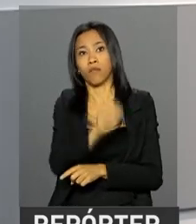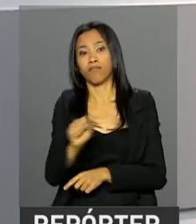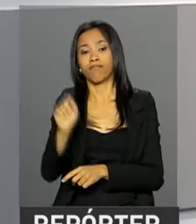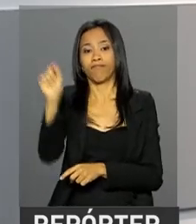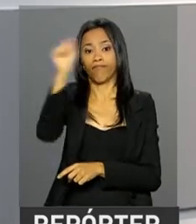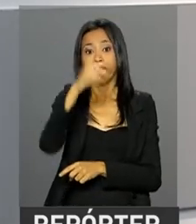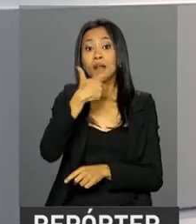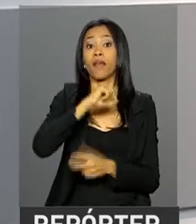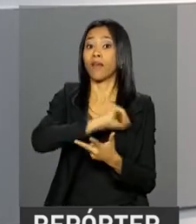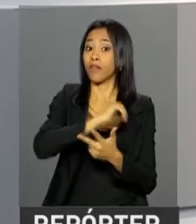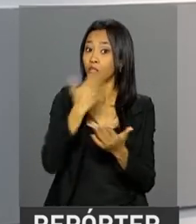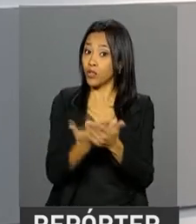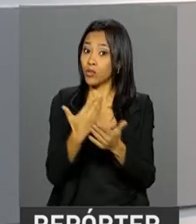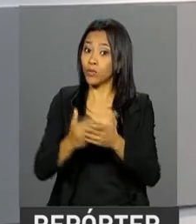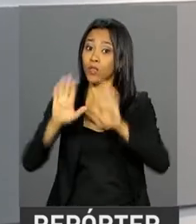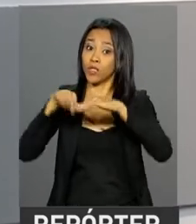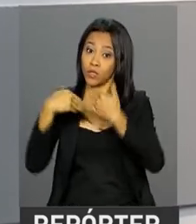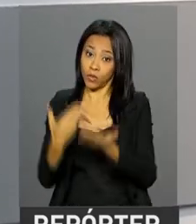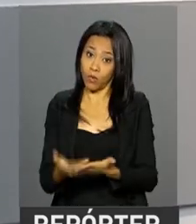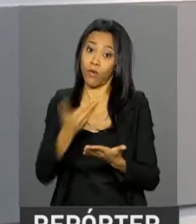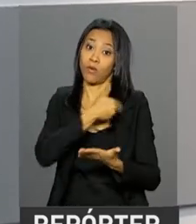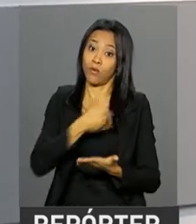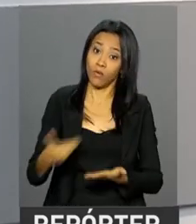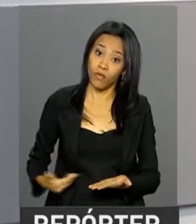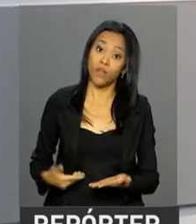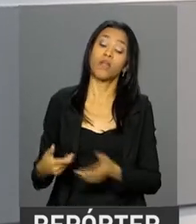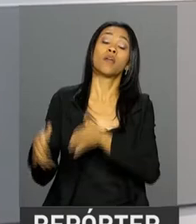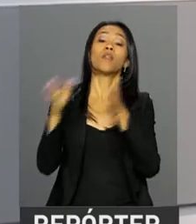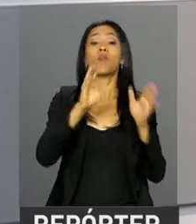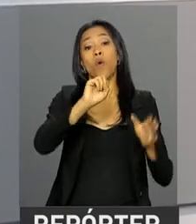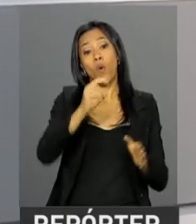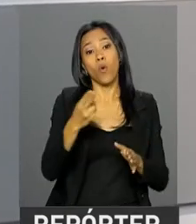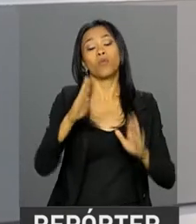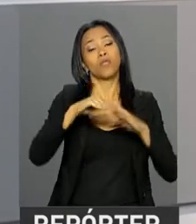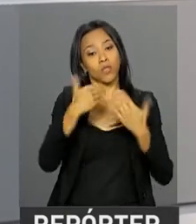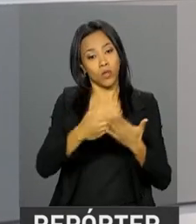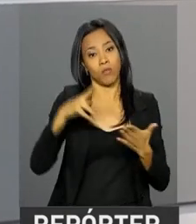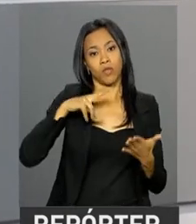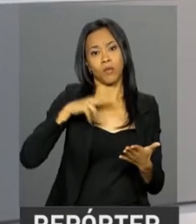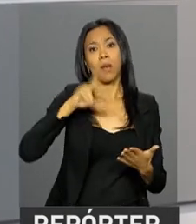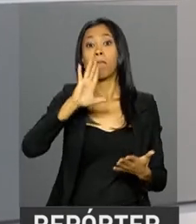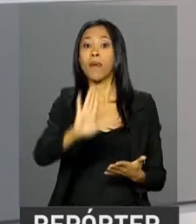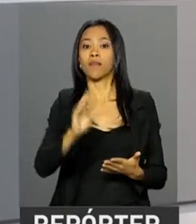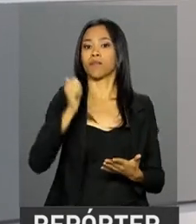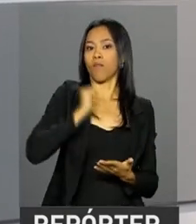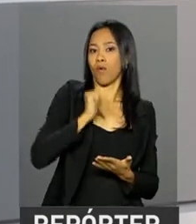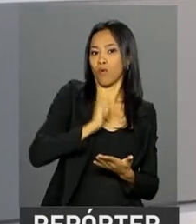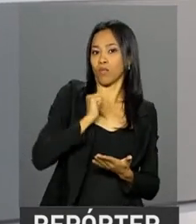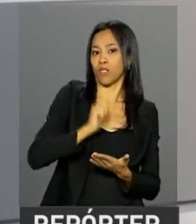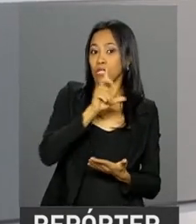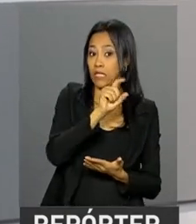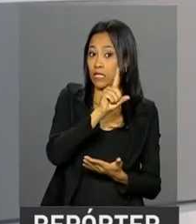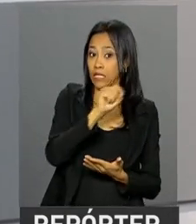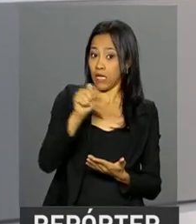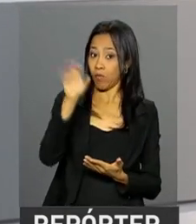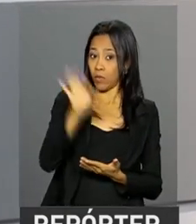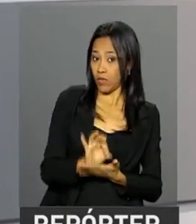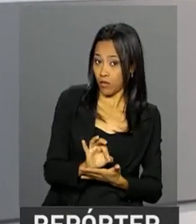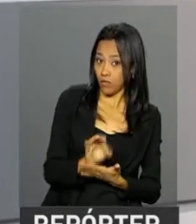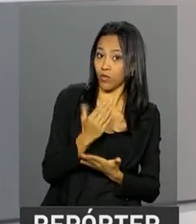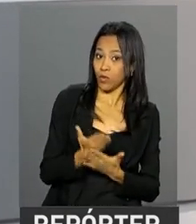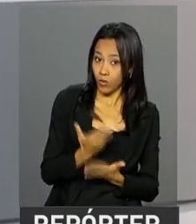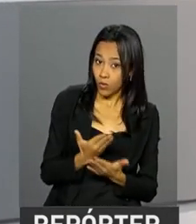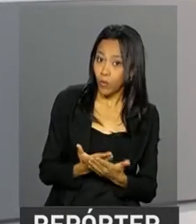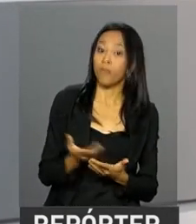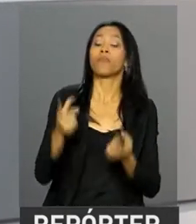fez o ensino médio na rede pública ou para quem estudou na rede particular na condição de bolsista integral, além de estudantes